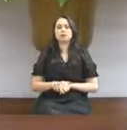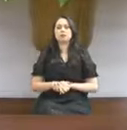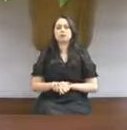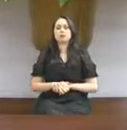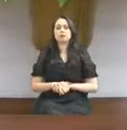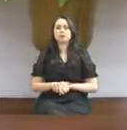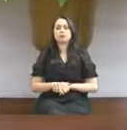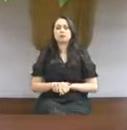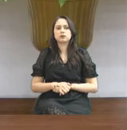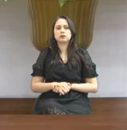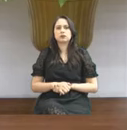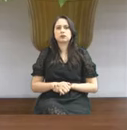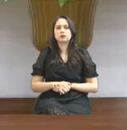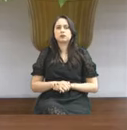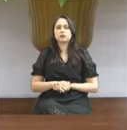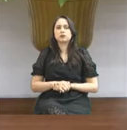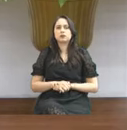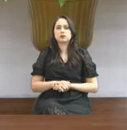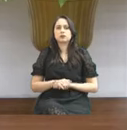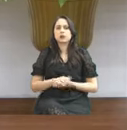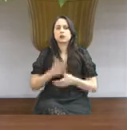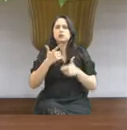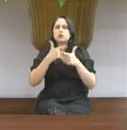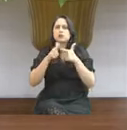Joga esse peso para mim.